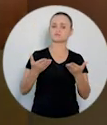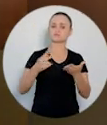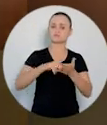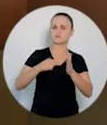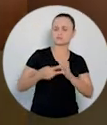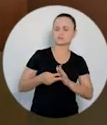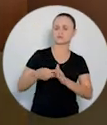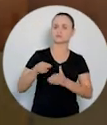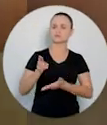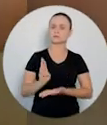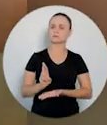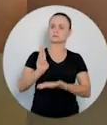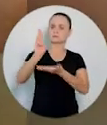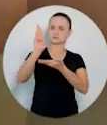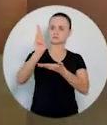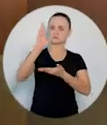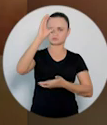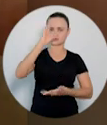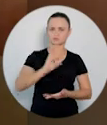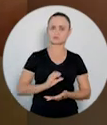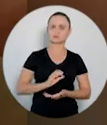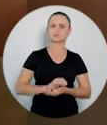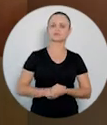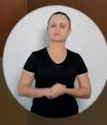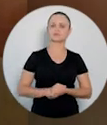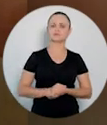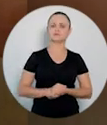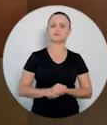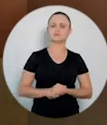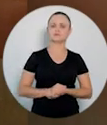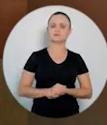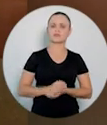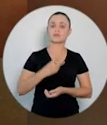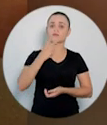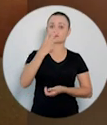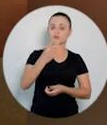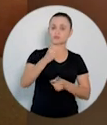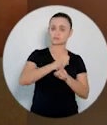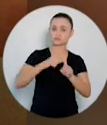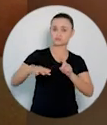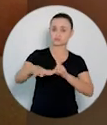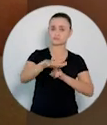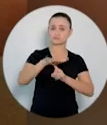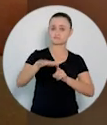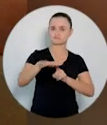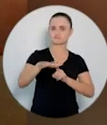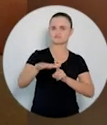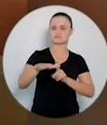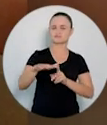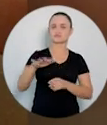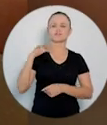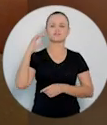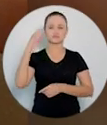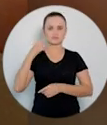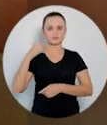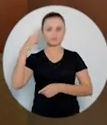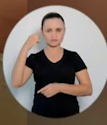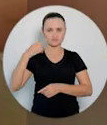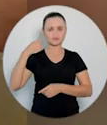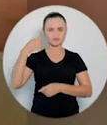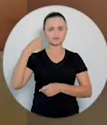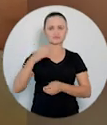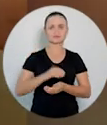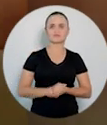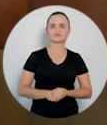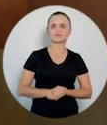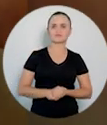do cidadão que não tem voz. A voz do cidadão é o advogado. A voz do Estado é cada vez mais forte, mas a voz do